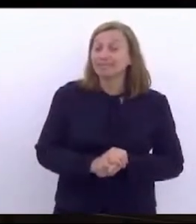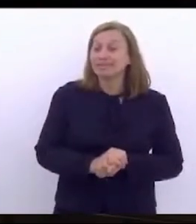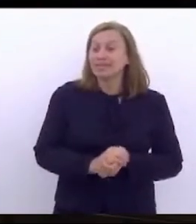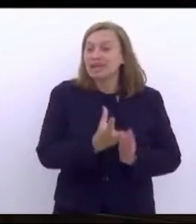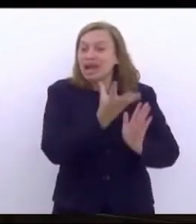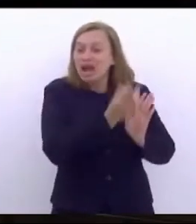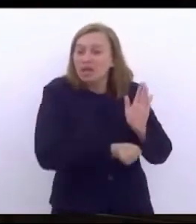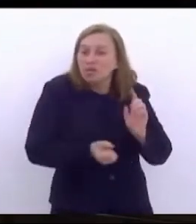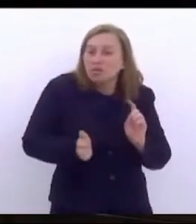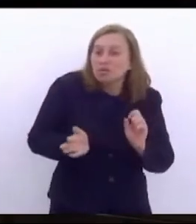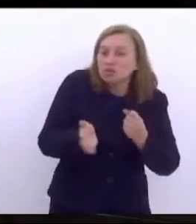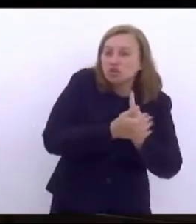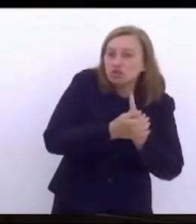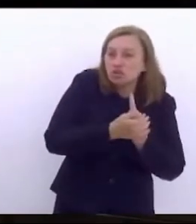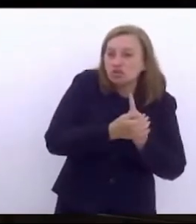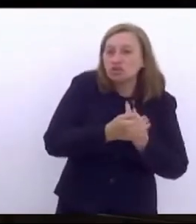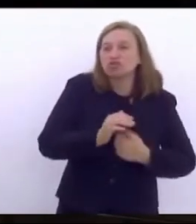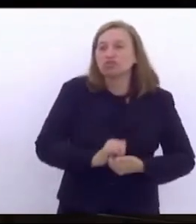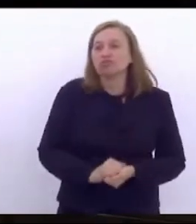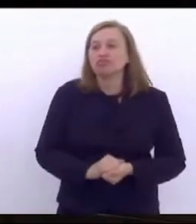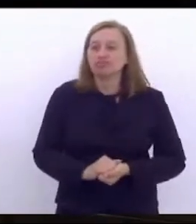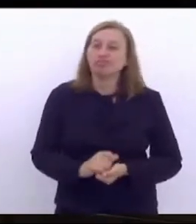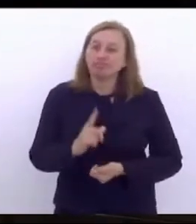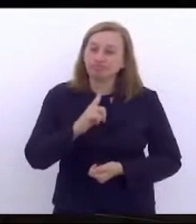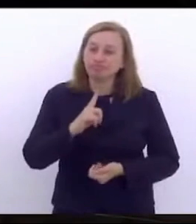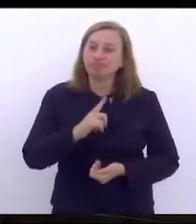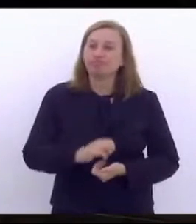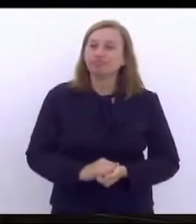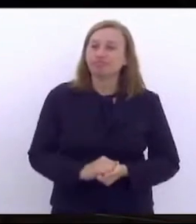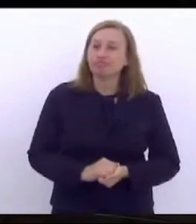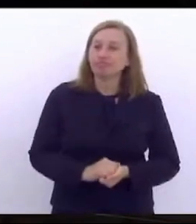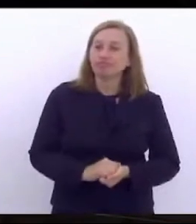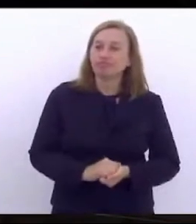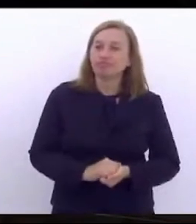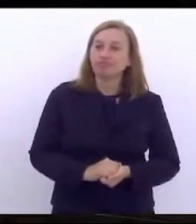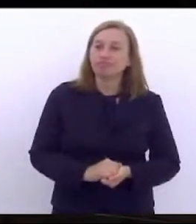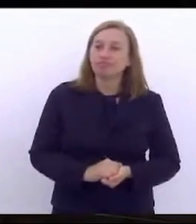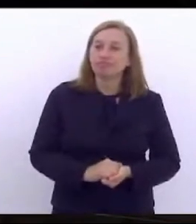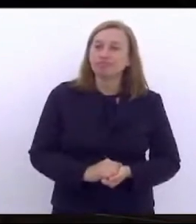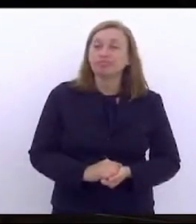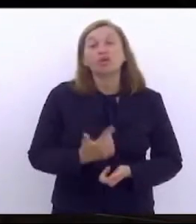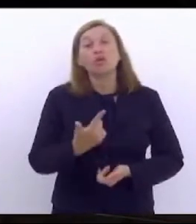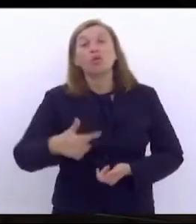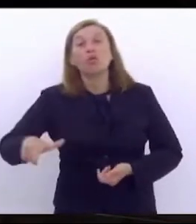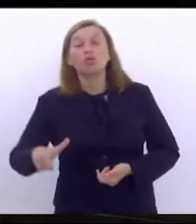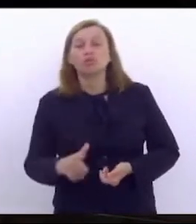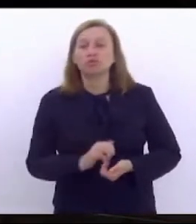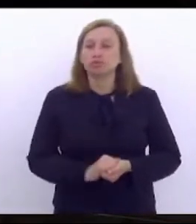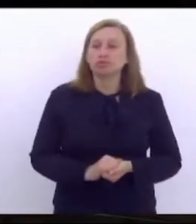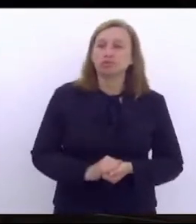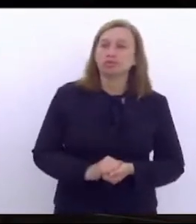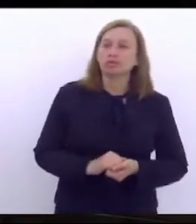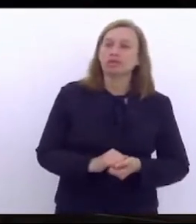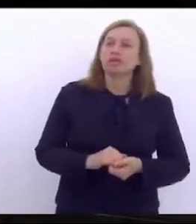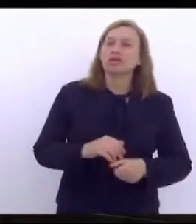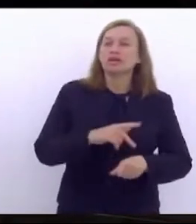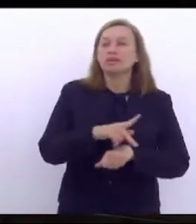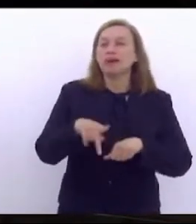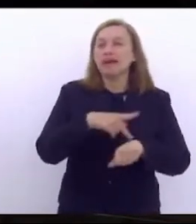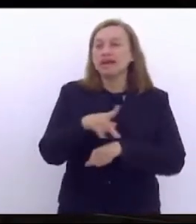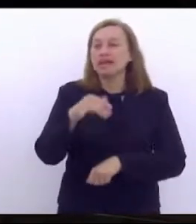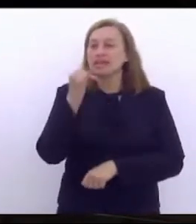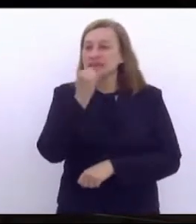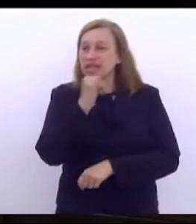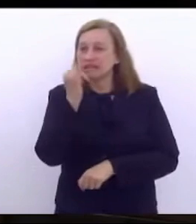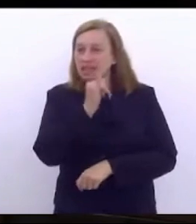Né? Então, é a chutometria ali, né? Ali, vamos pegar outro exemplo, país de Gales e Inglaterra, eles